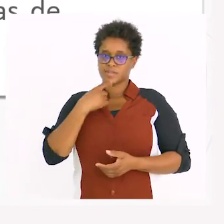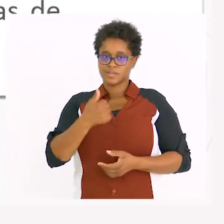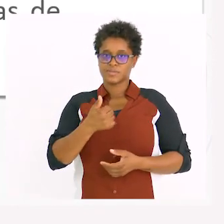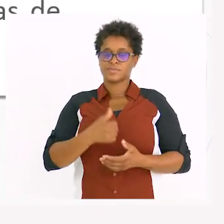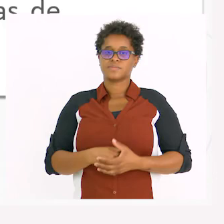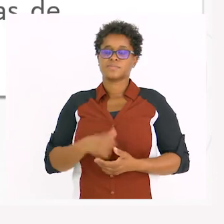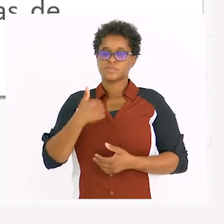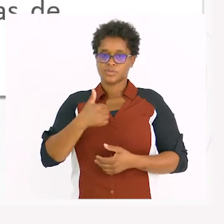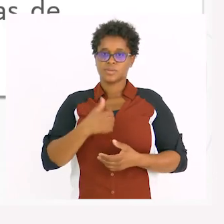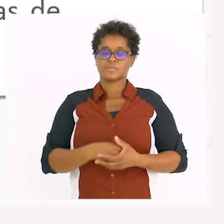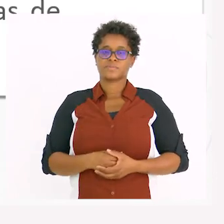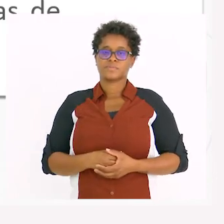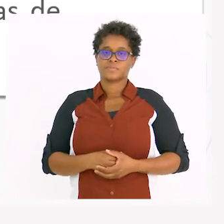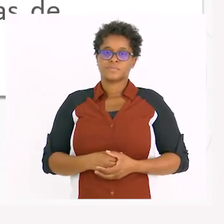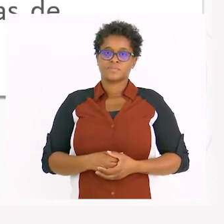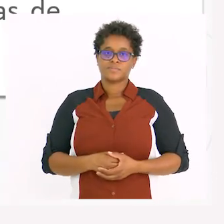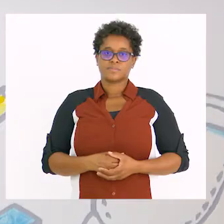certo? Muito bem.